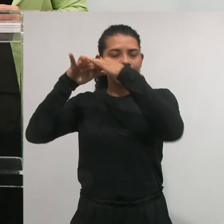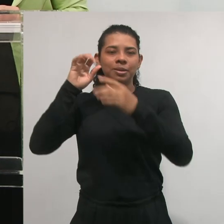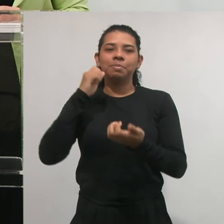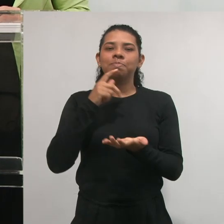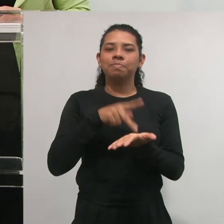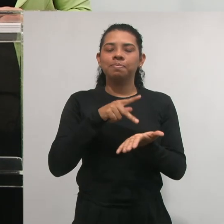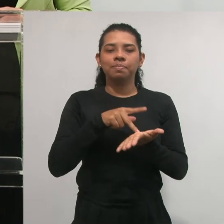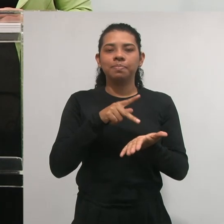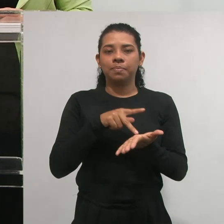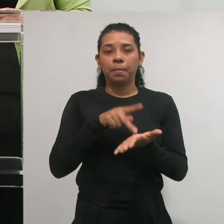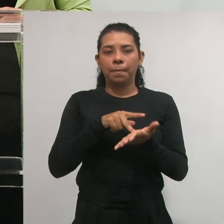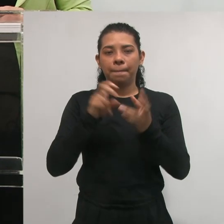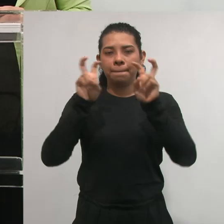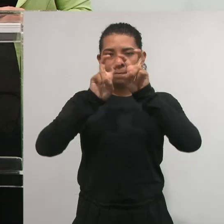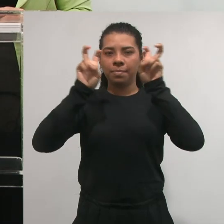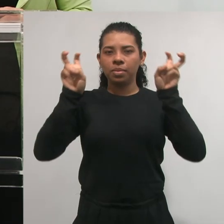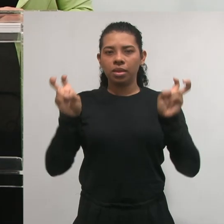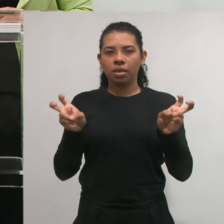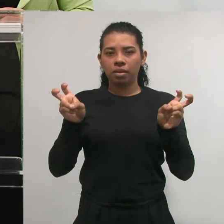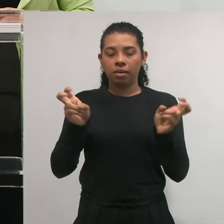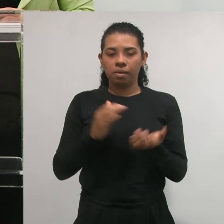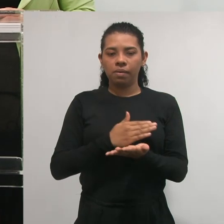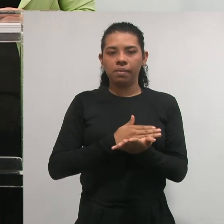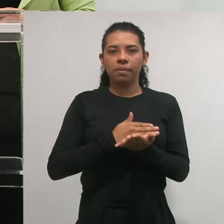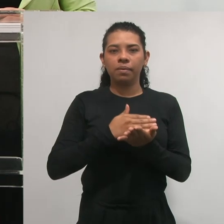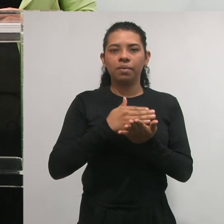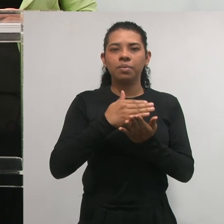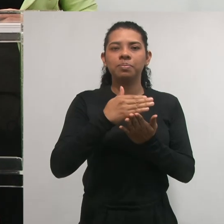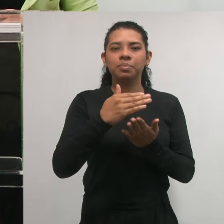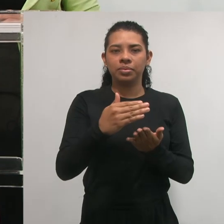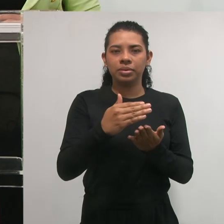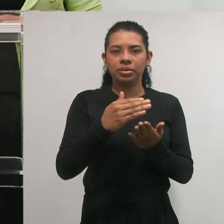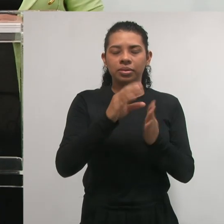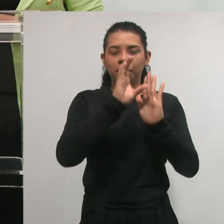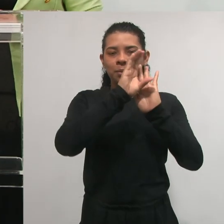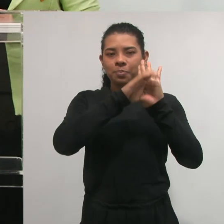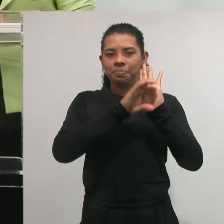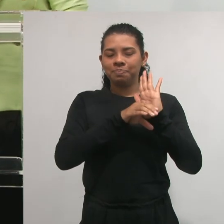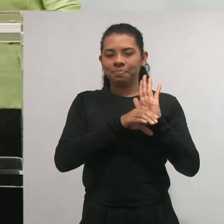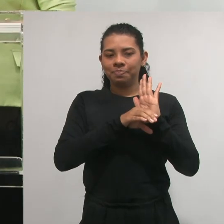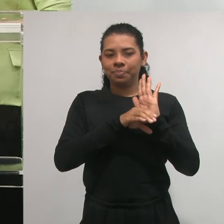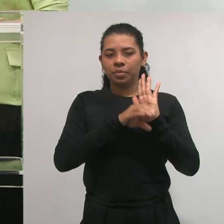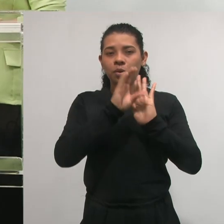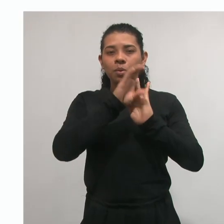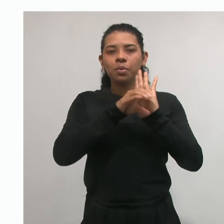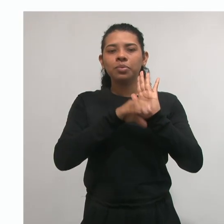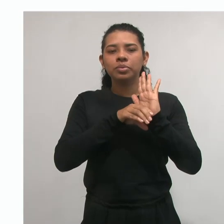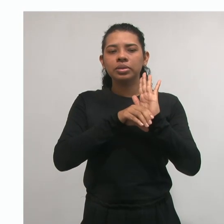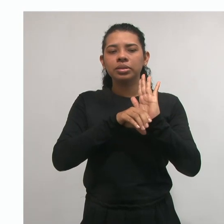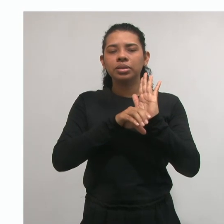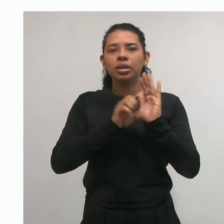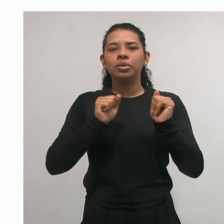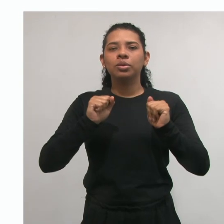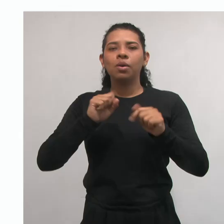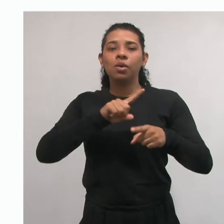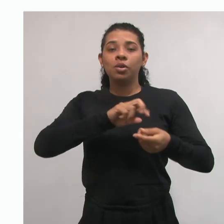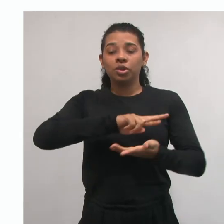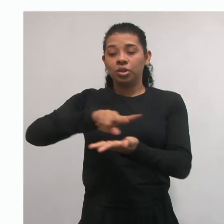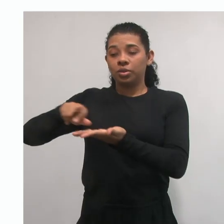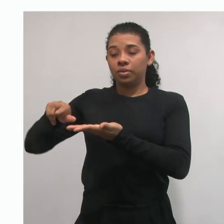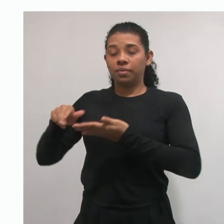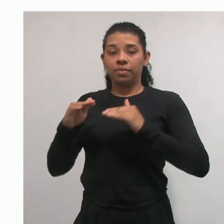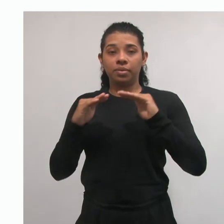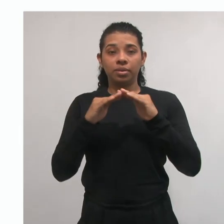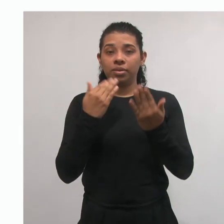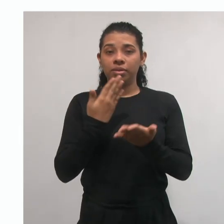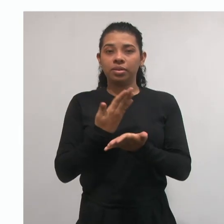crítica, então, a respeito disso. E aí vamos iniciar, então, com essa conceituação da diversidade, né?